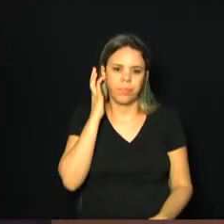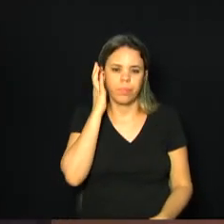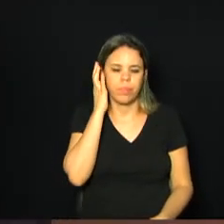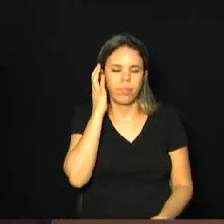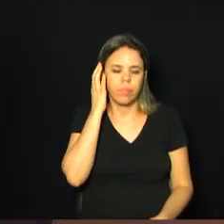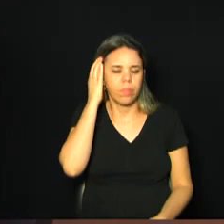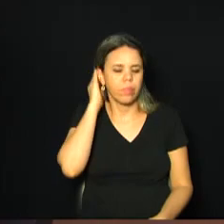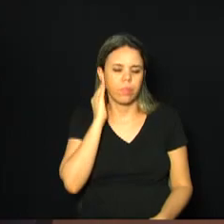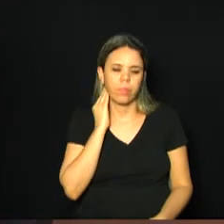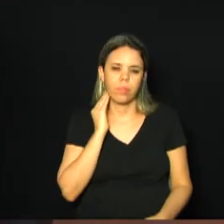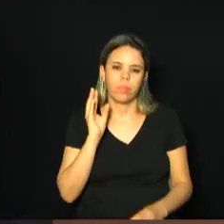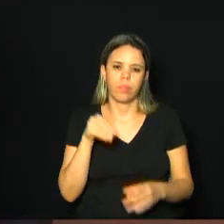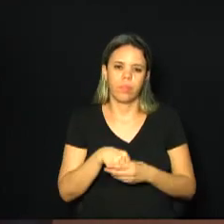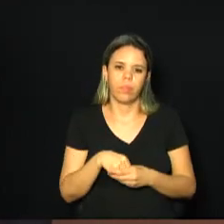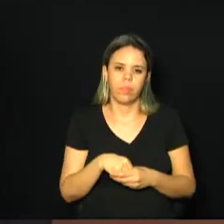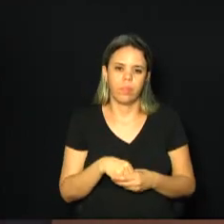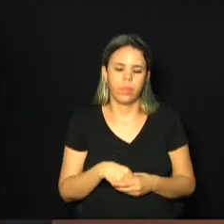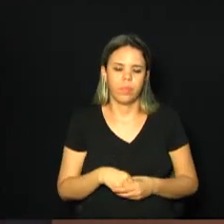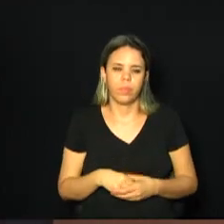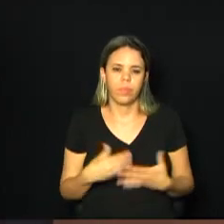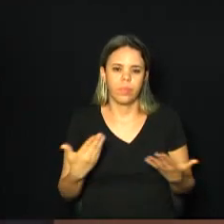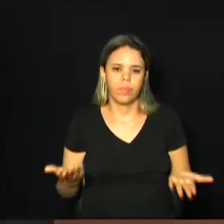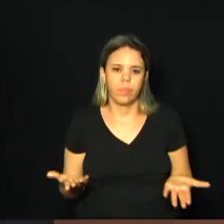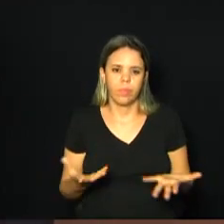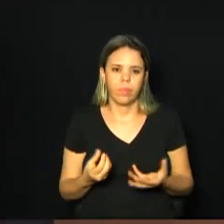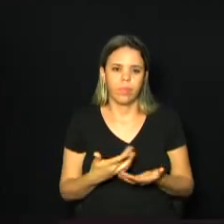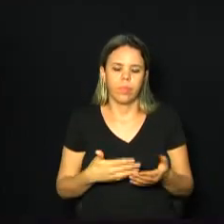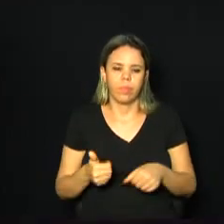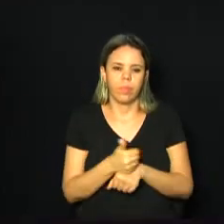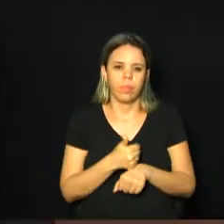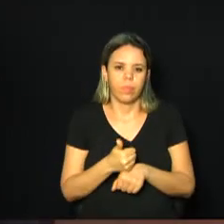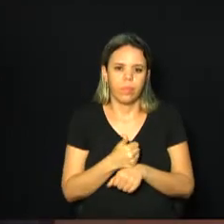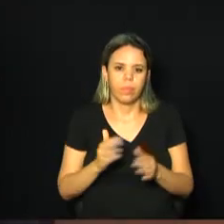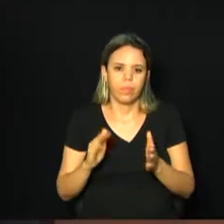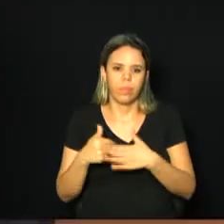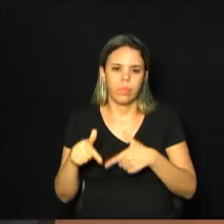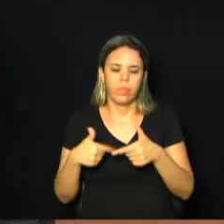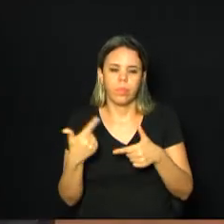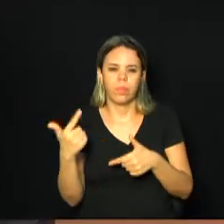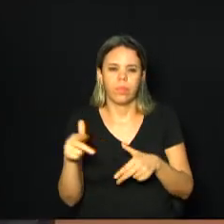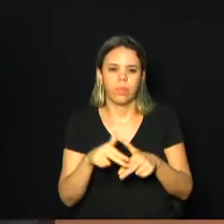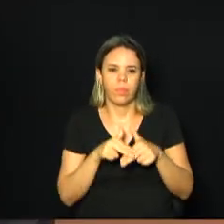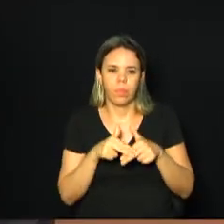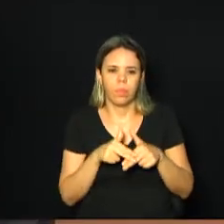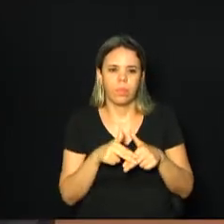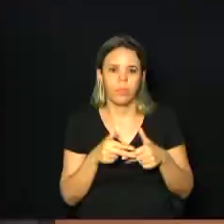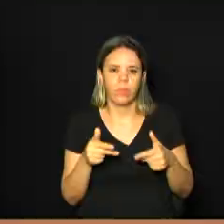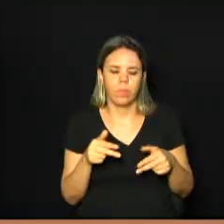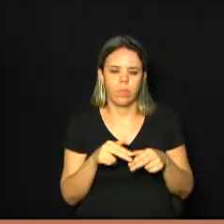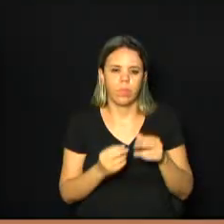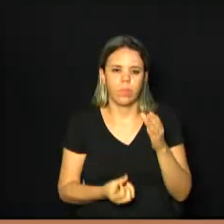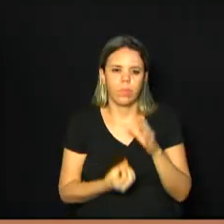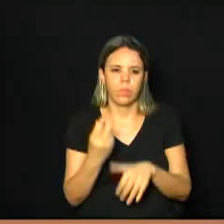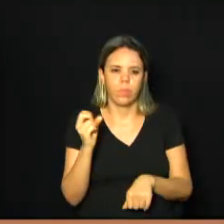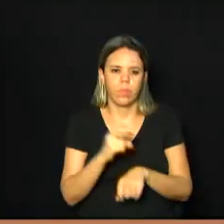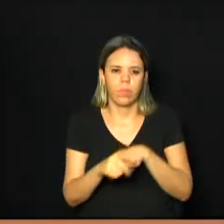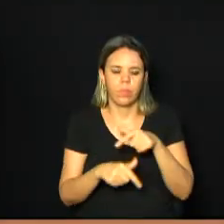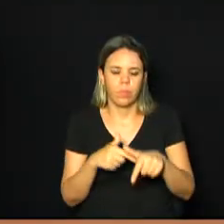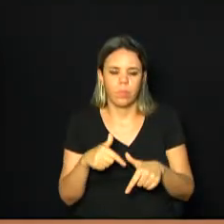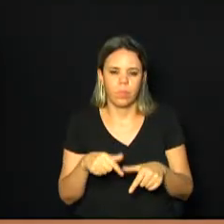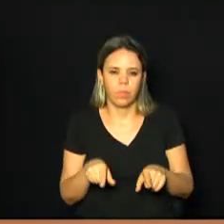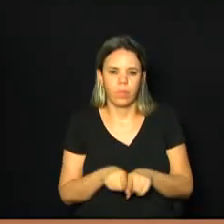dentro. Então, quer dizer, tem muitas áreas fechando trabalho também, por conta de algumas coisas, está gerando mais trabalhos